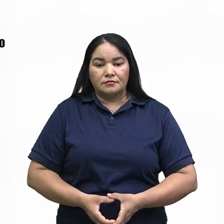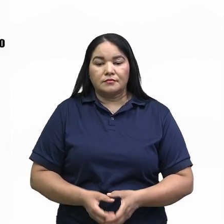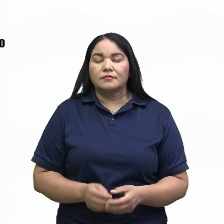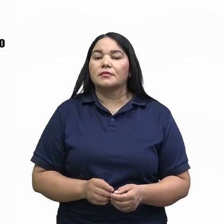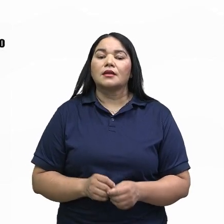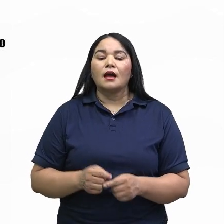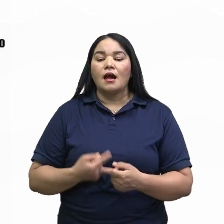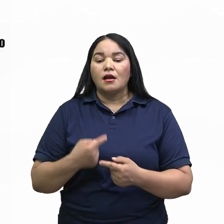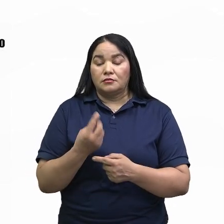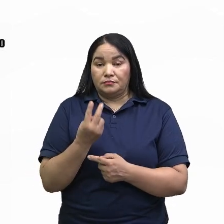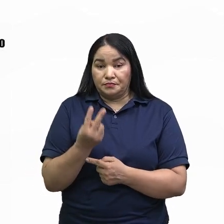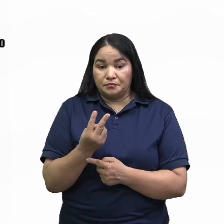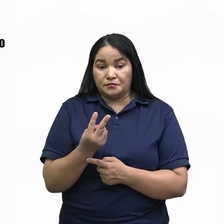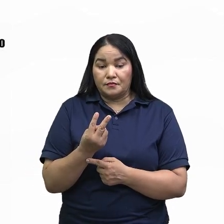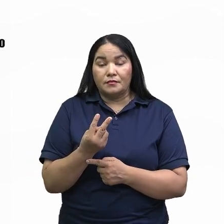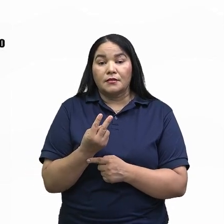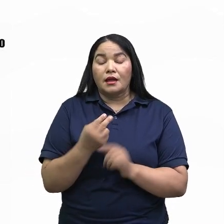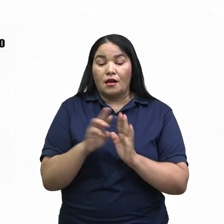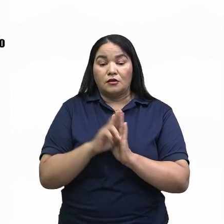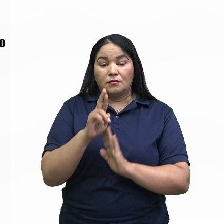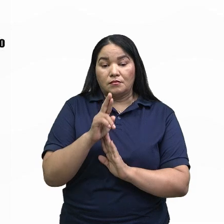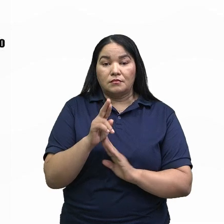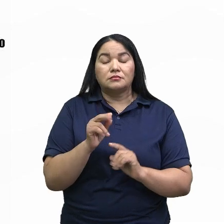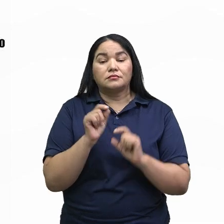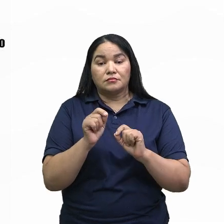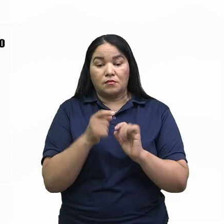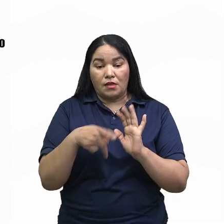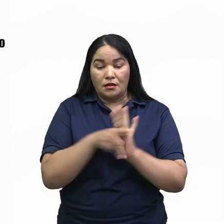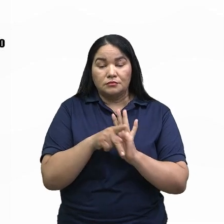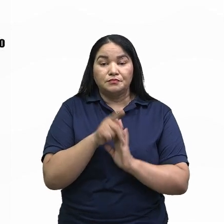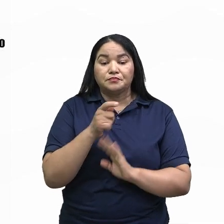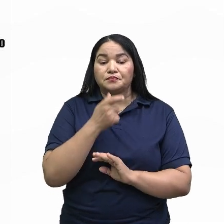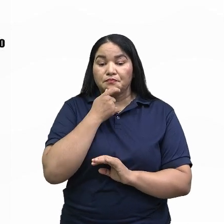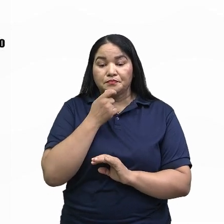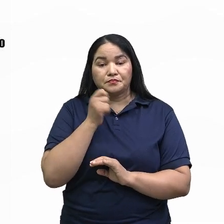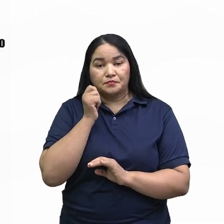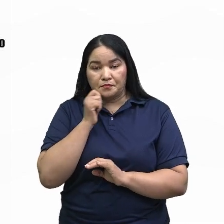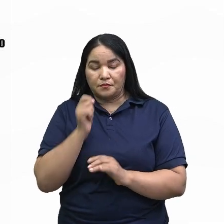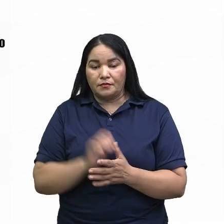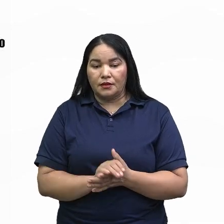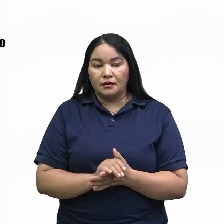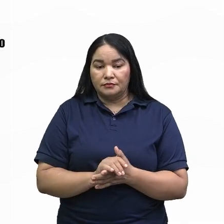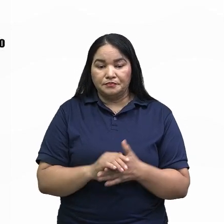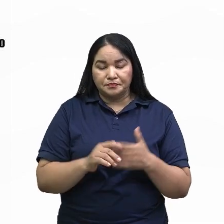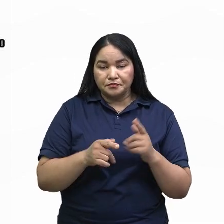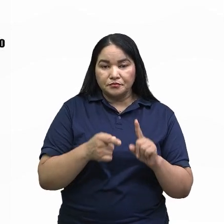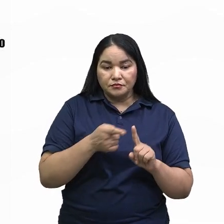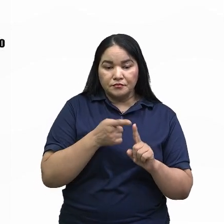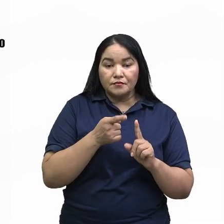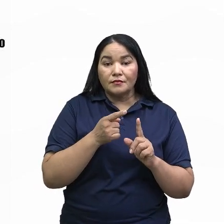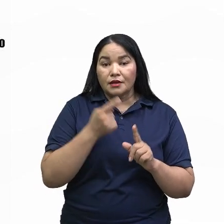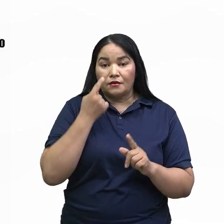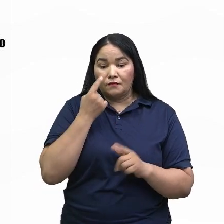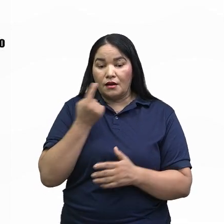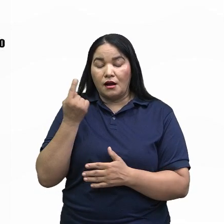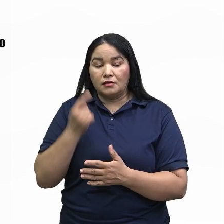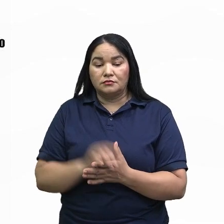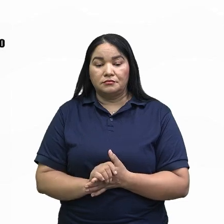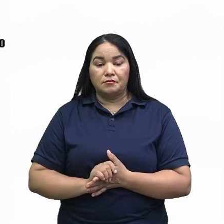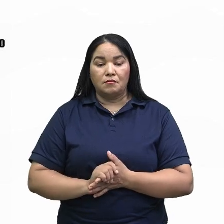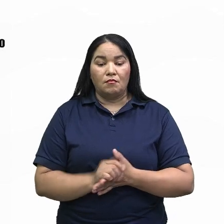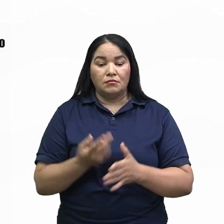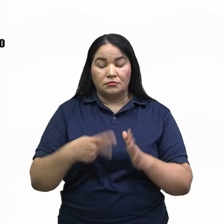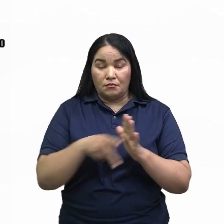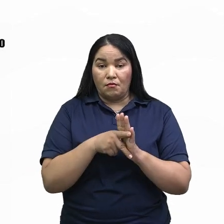imagens, né, que representam para a gente os órgãos que compõem o aparelho urinário. Na primeira imagem, eu consigo observar o